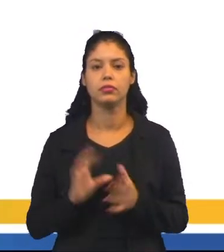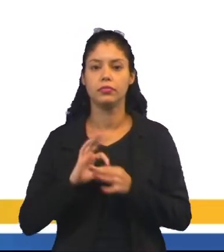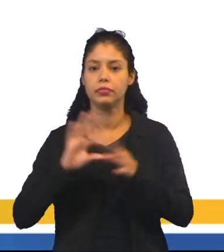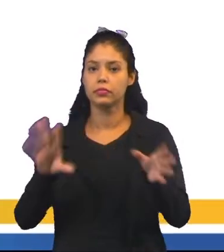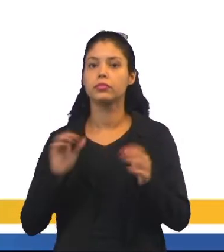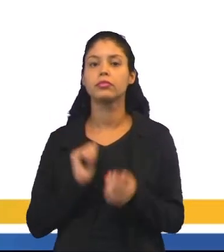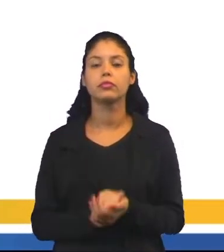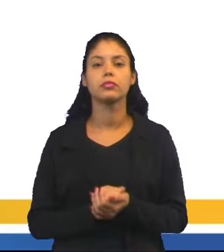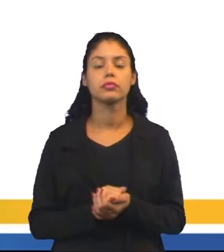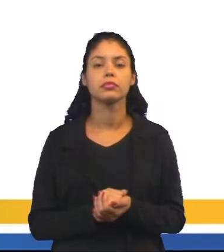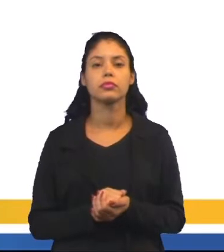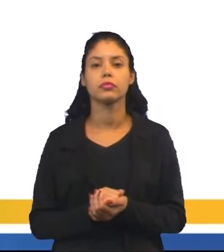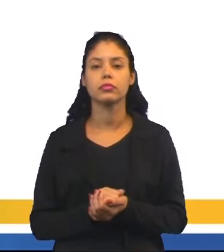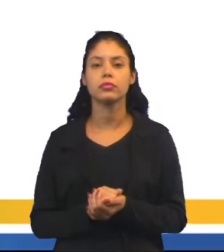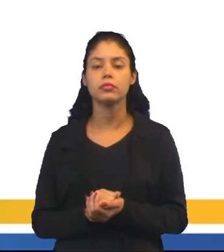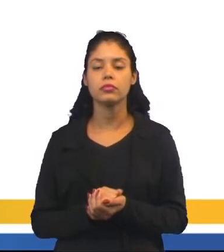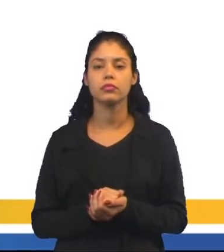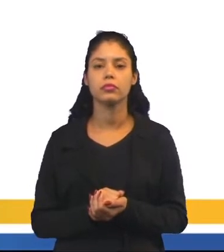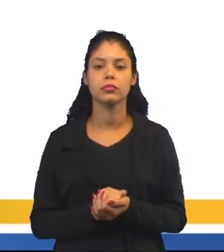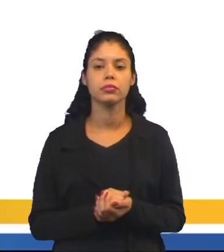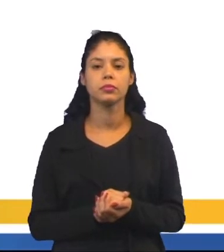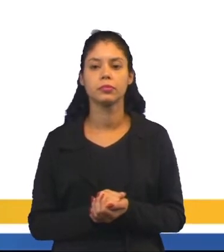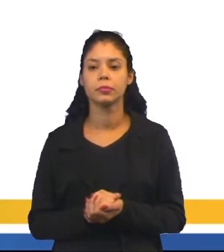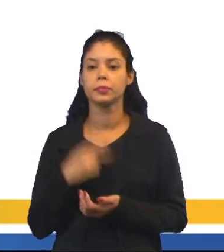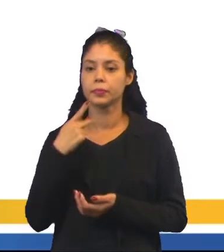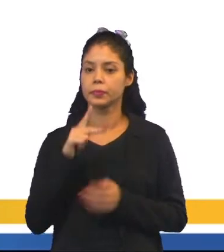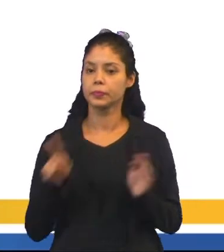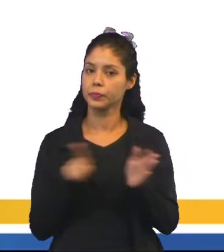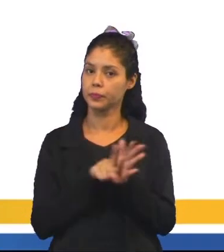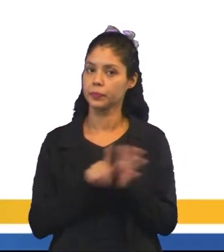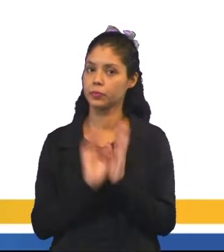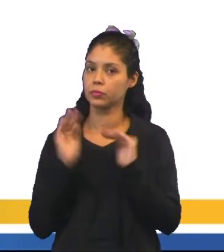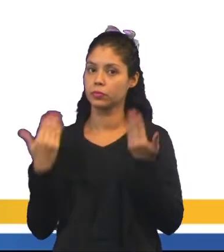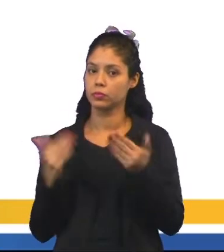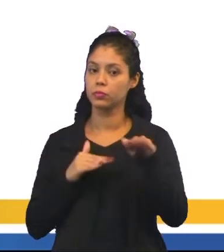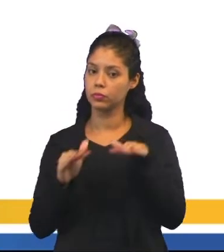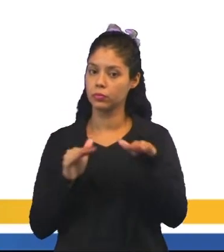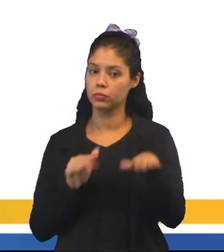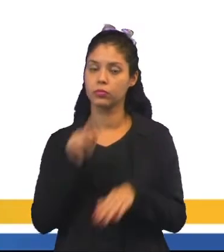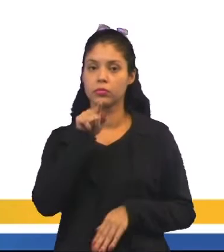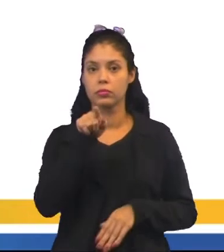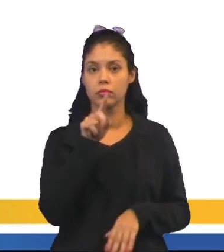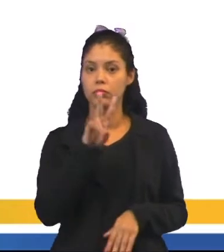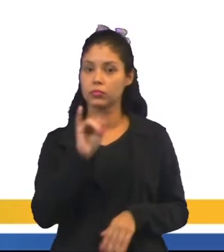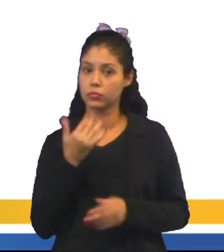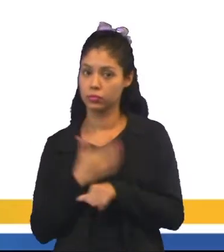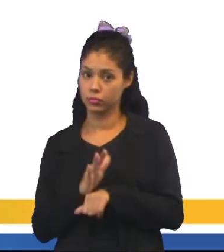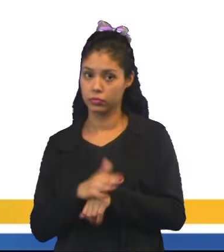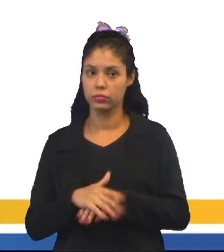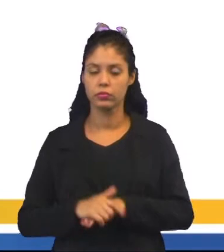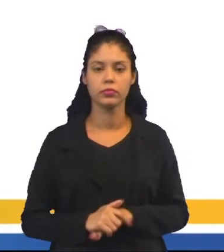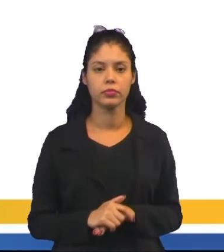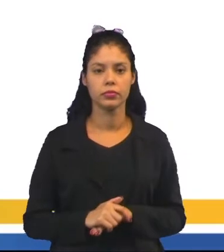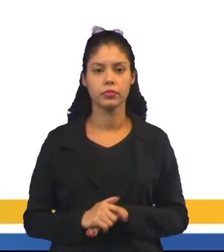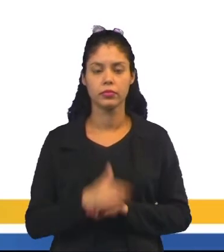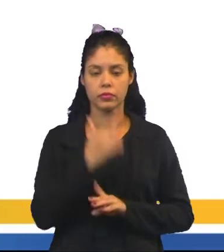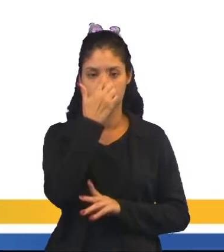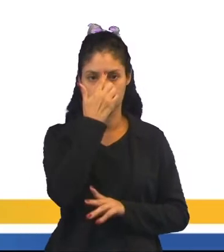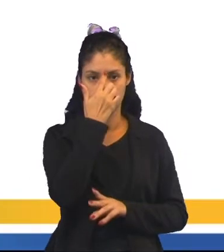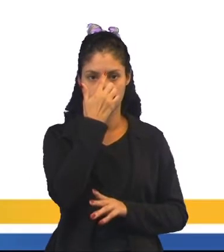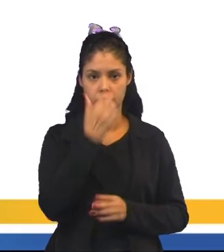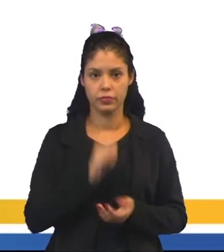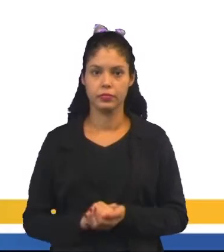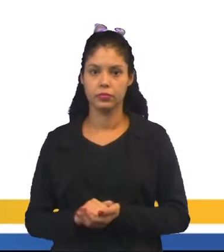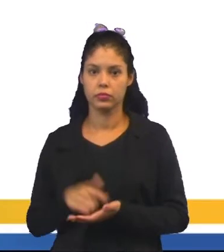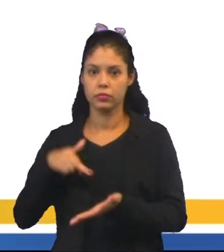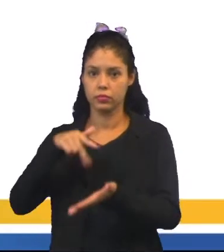livre? Você fica a seu critério definir quais serão os movimentos que você vai estabelecer na prática. Em seguida,